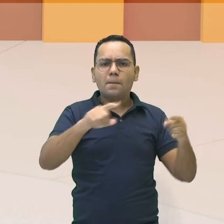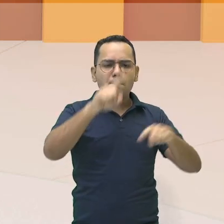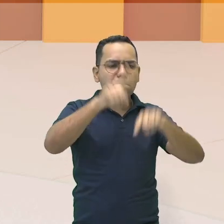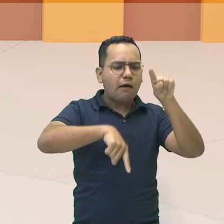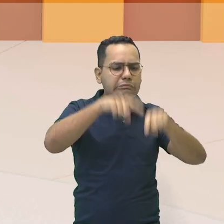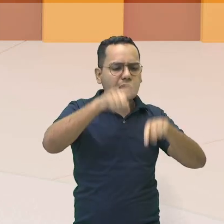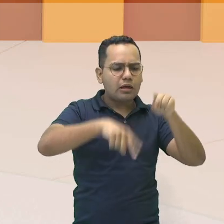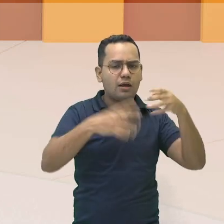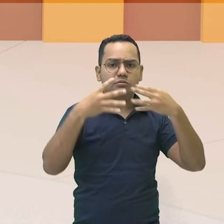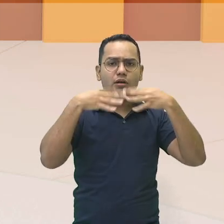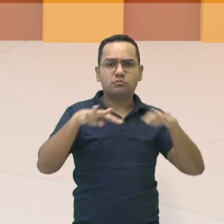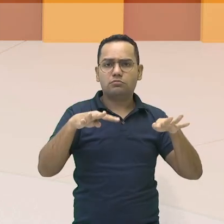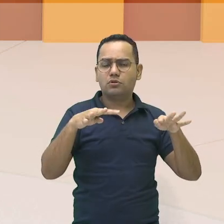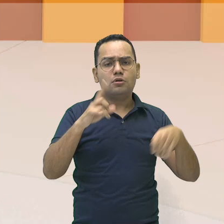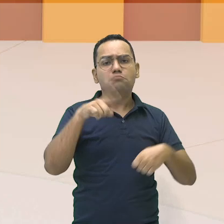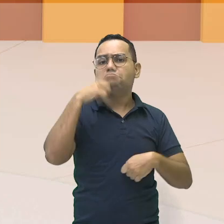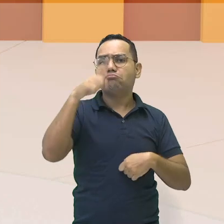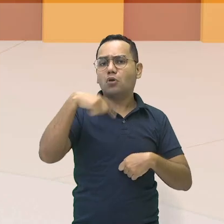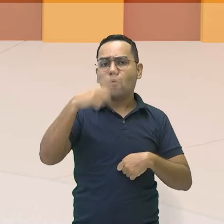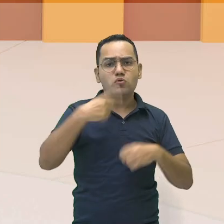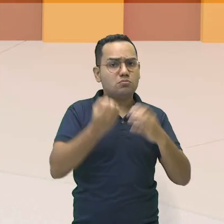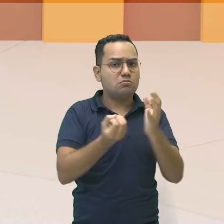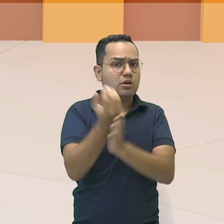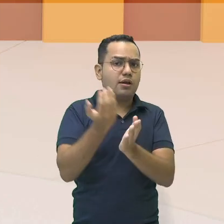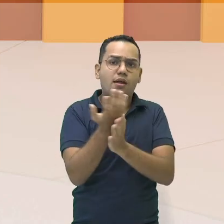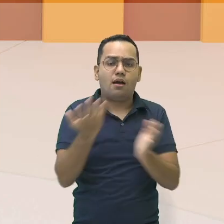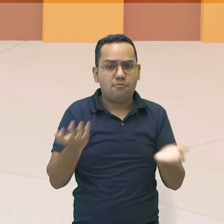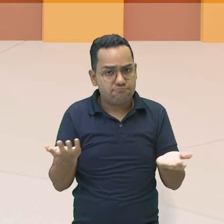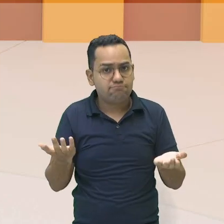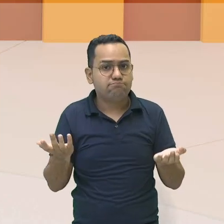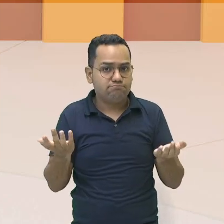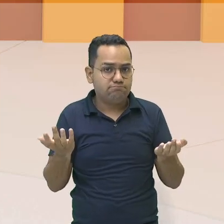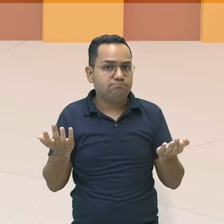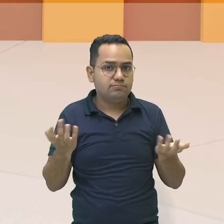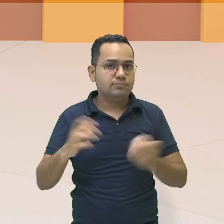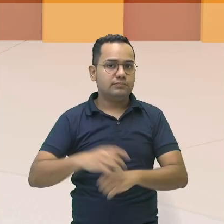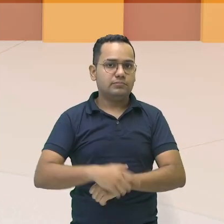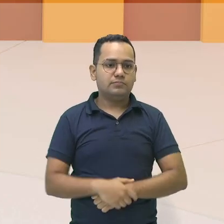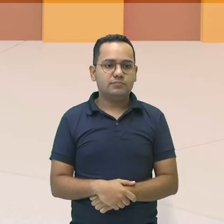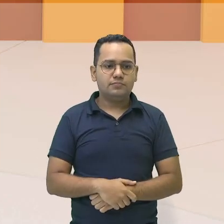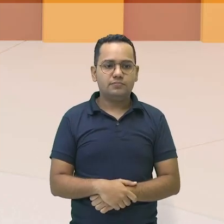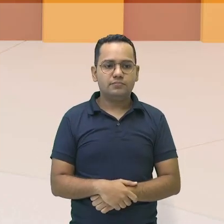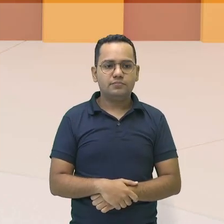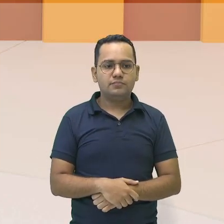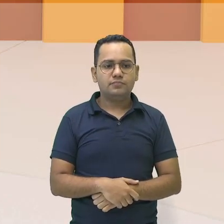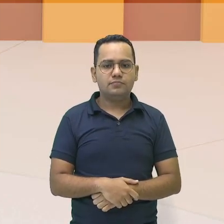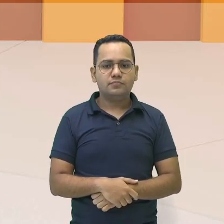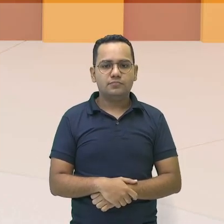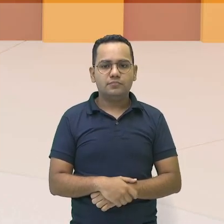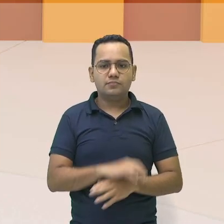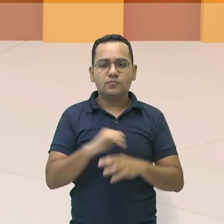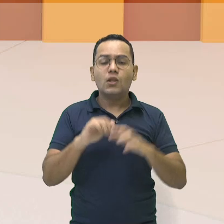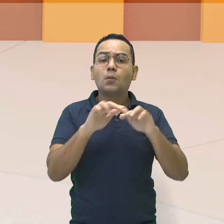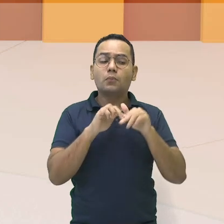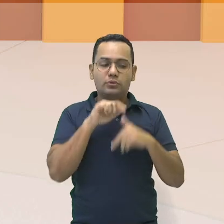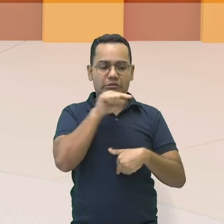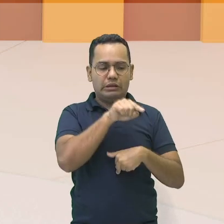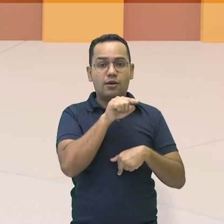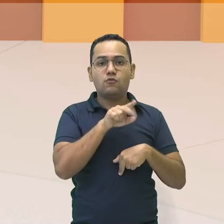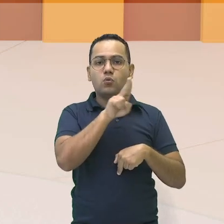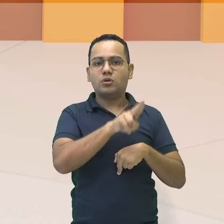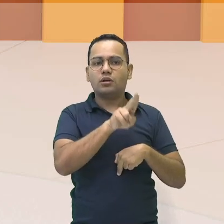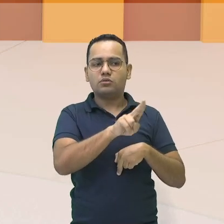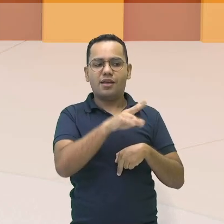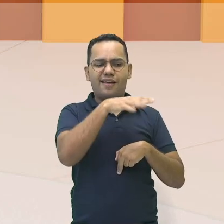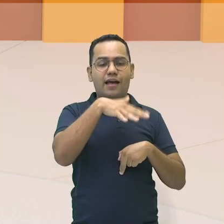para produzir, por exemplo, as mercadorias, certo? Esse estudo ele foi feito, pensado a partir de um modelo matemático, que é mais